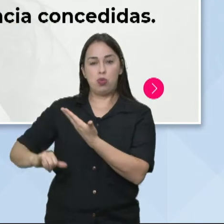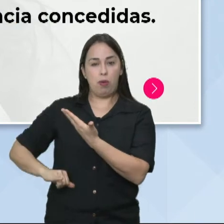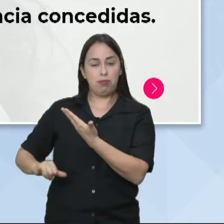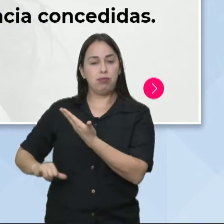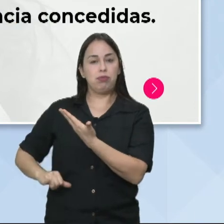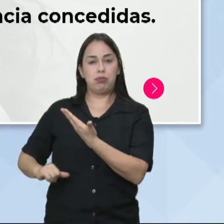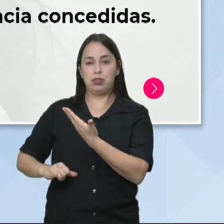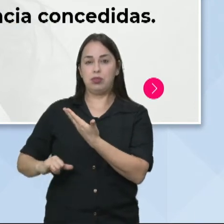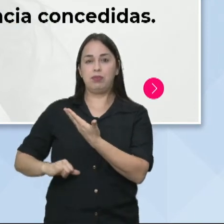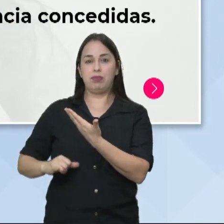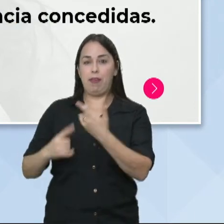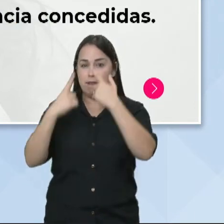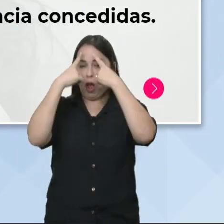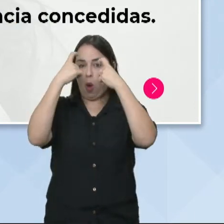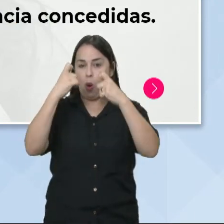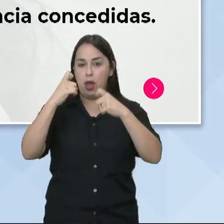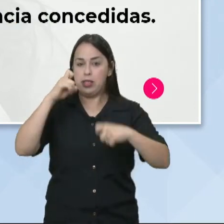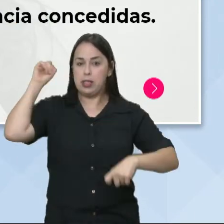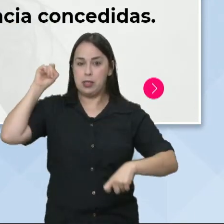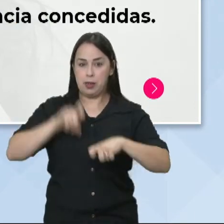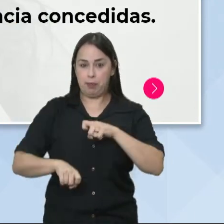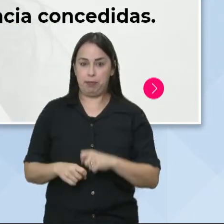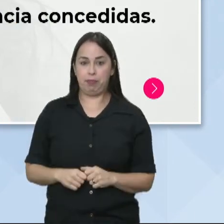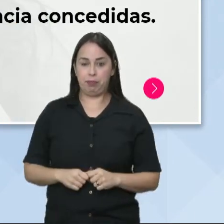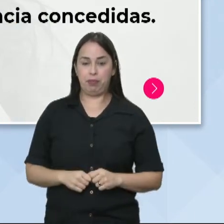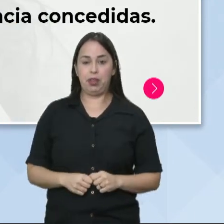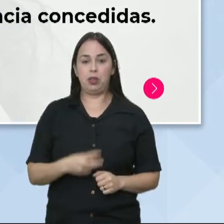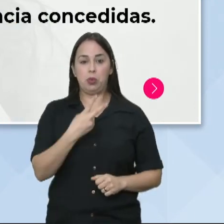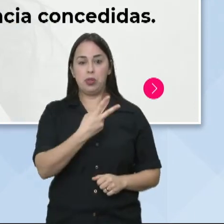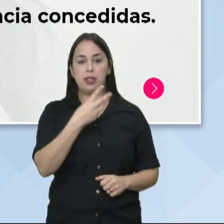sexual são